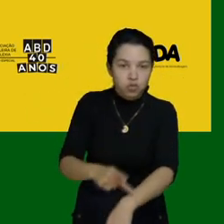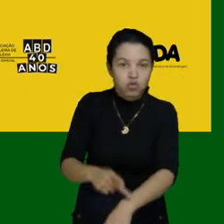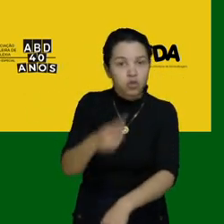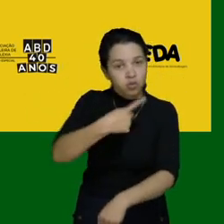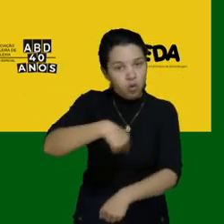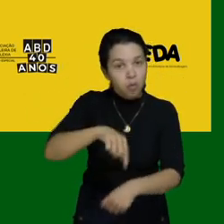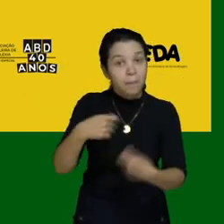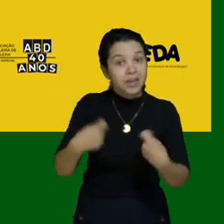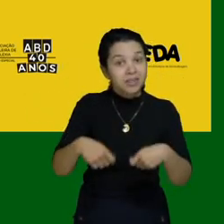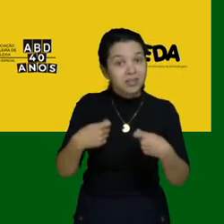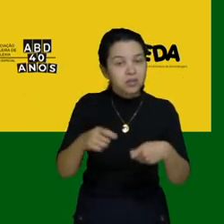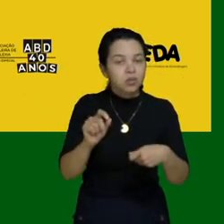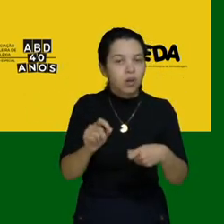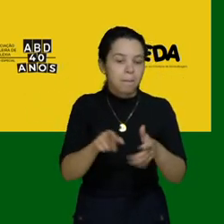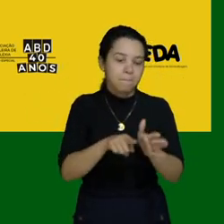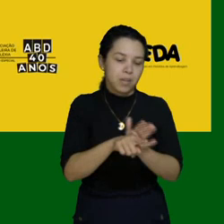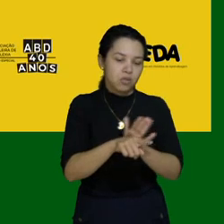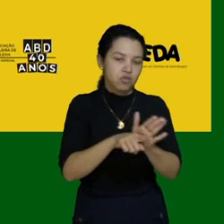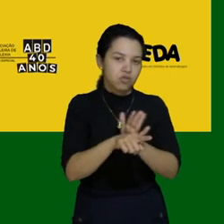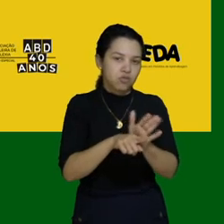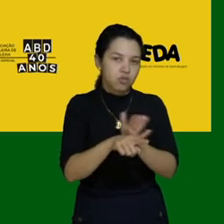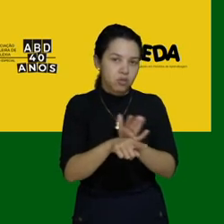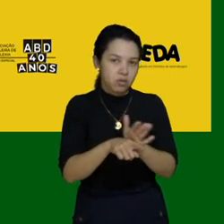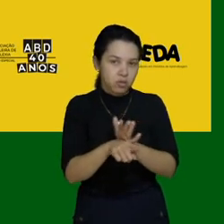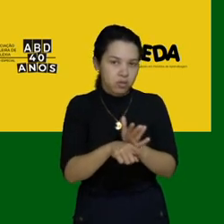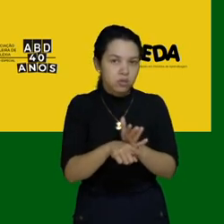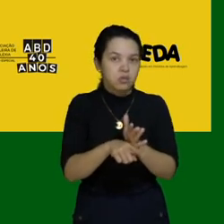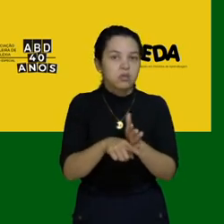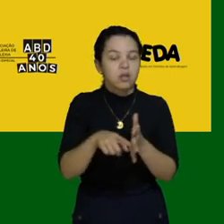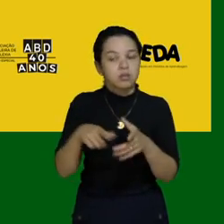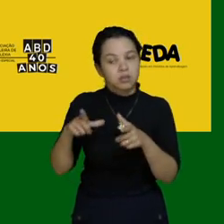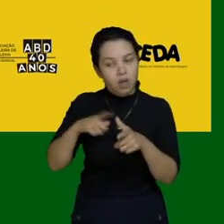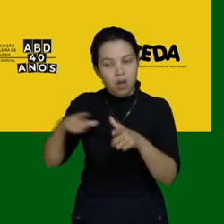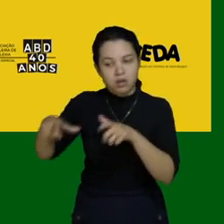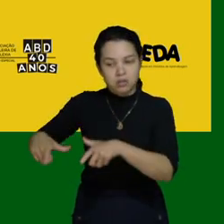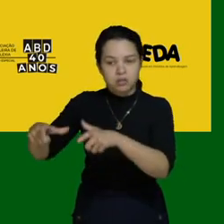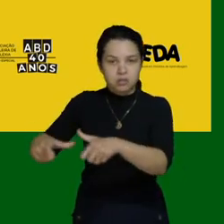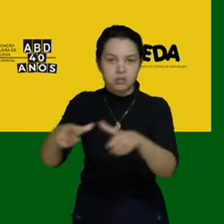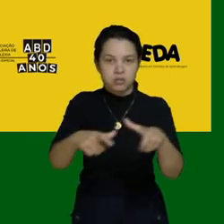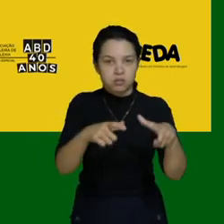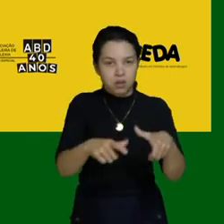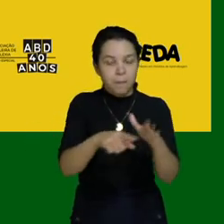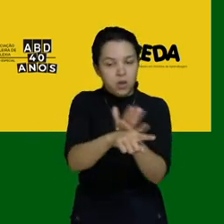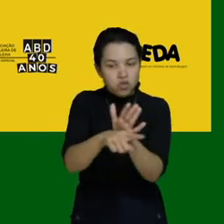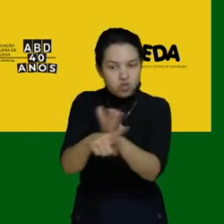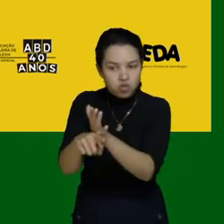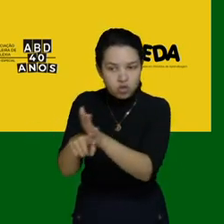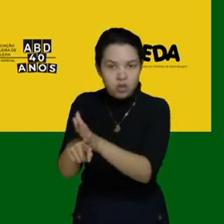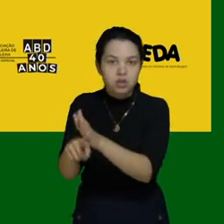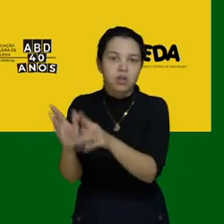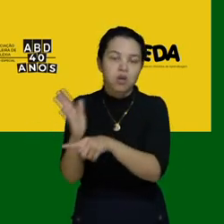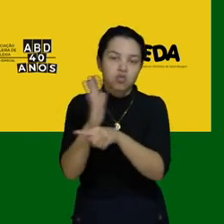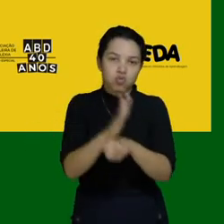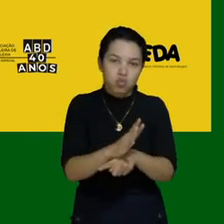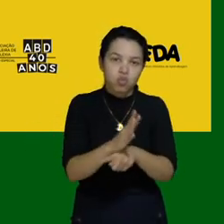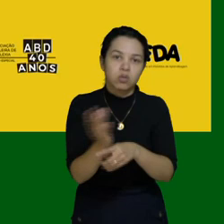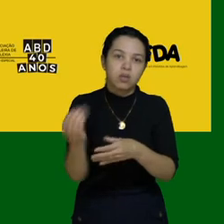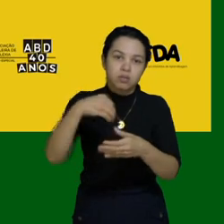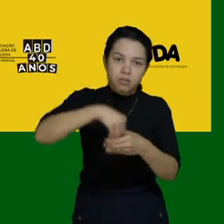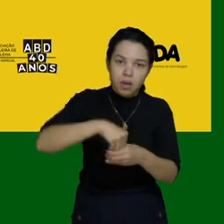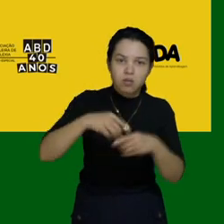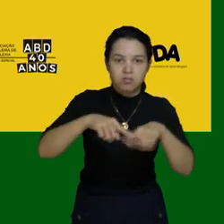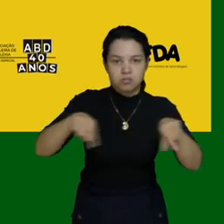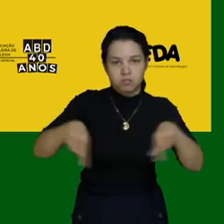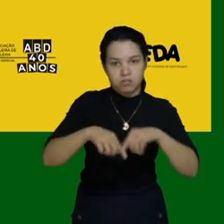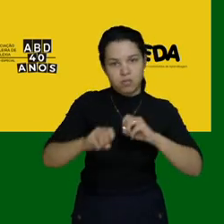das dos pesquisadores né dos grandes centros de Pesquisas paraa sala de aula e pros consultórios então a pesquisa é